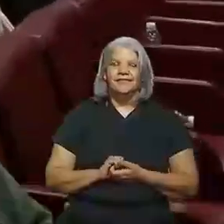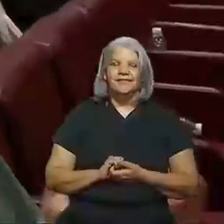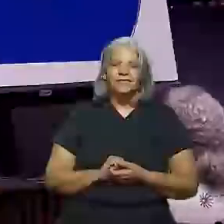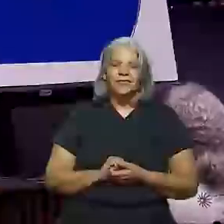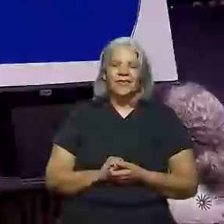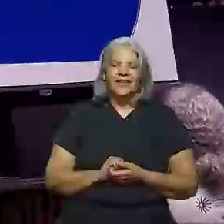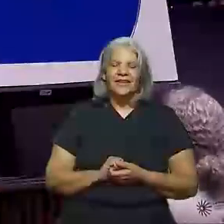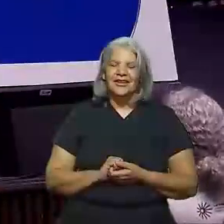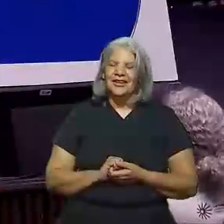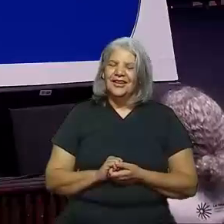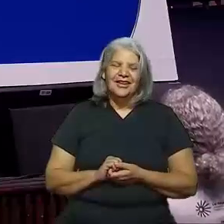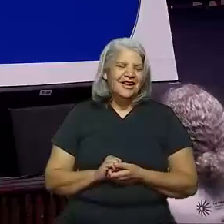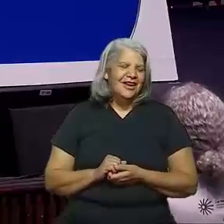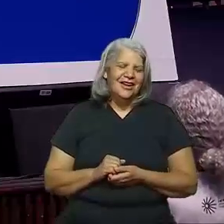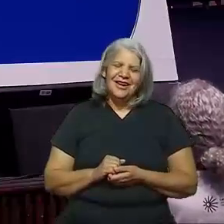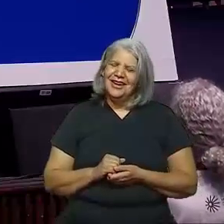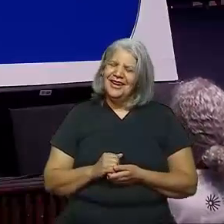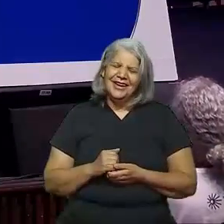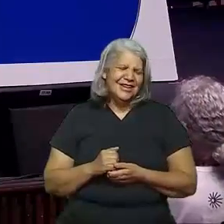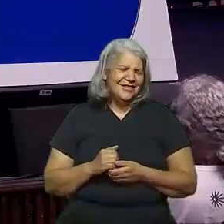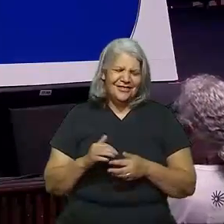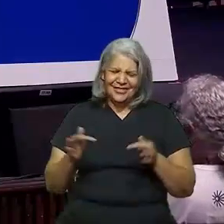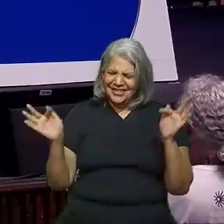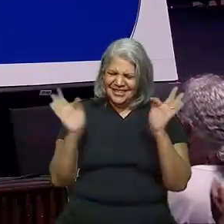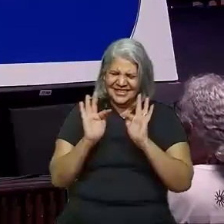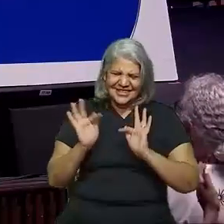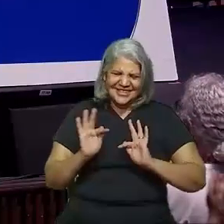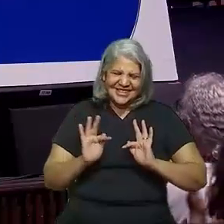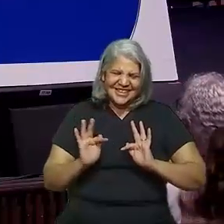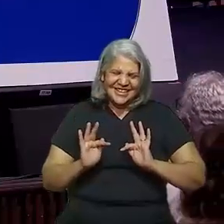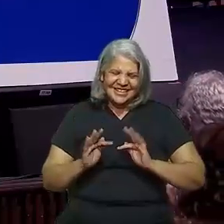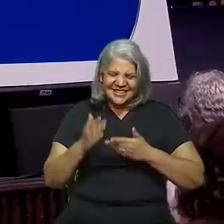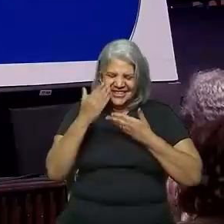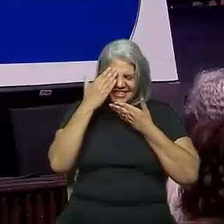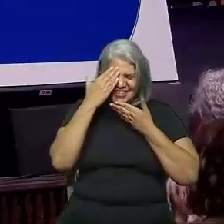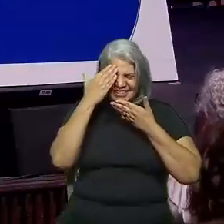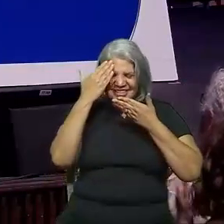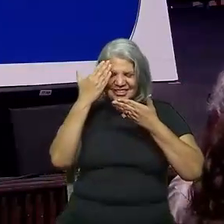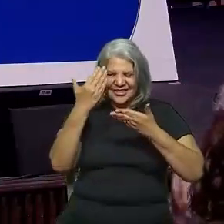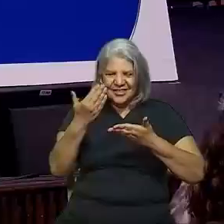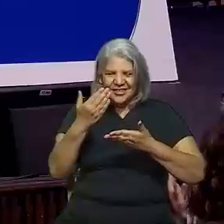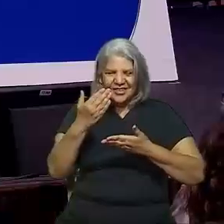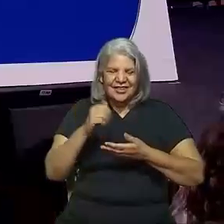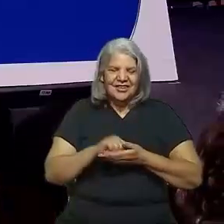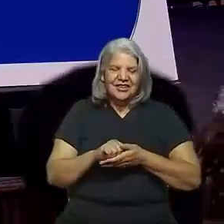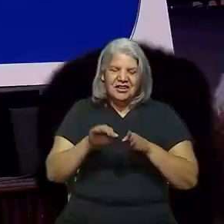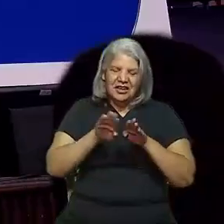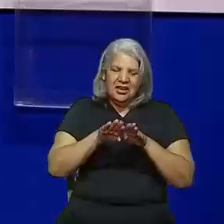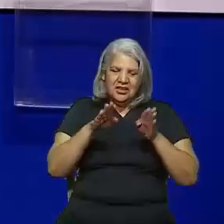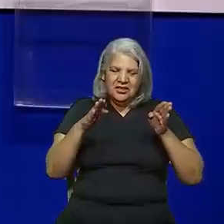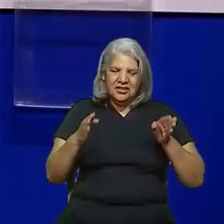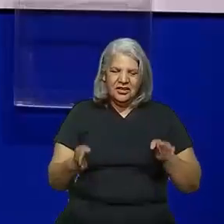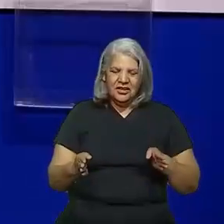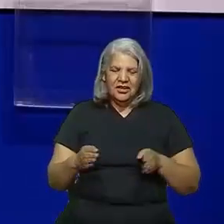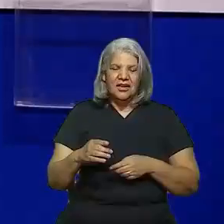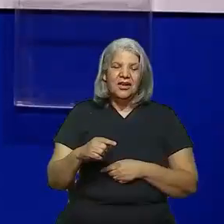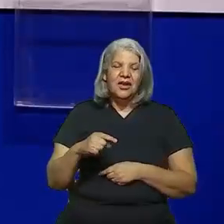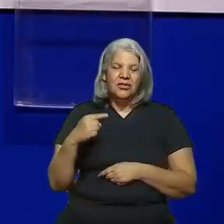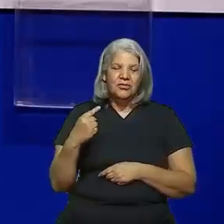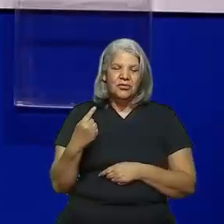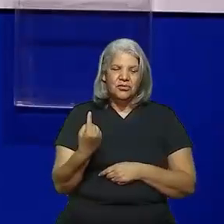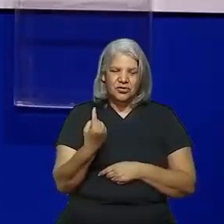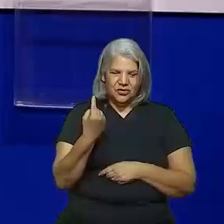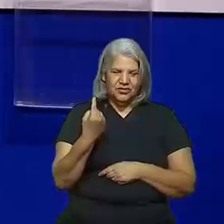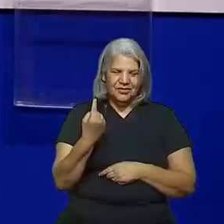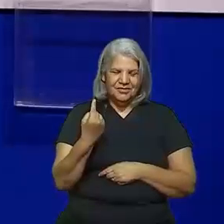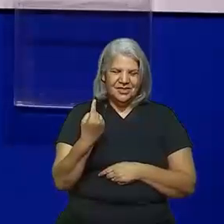Que honra imensa, agradeço demais. E essa é a última mesa da nossa programação nacional e